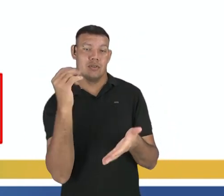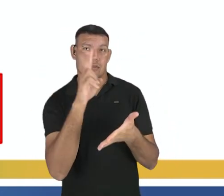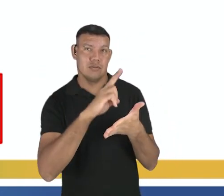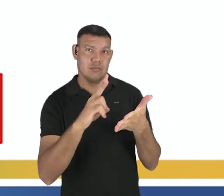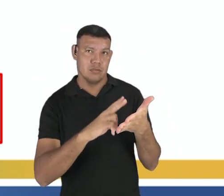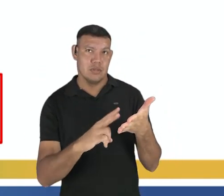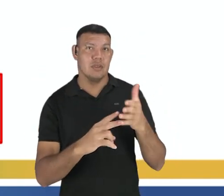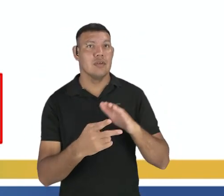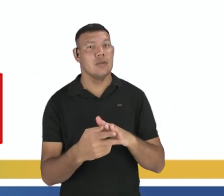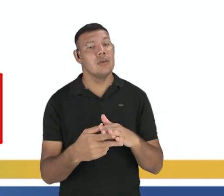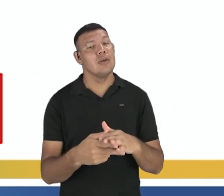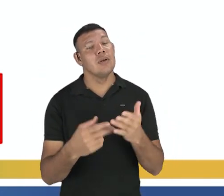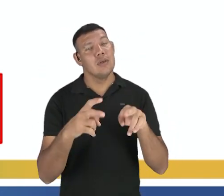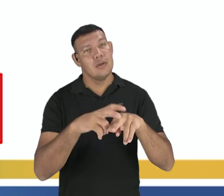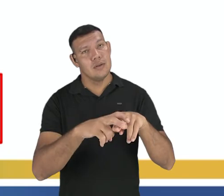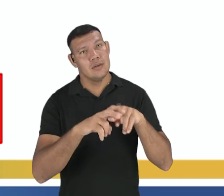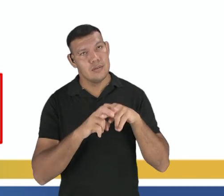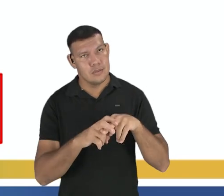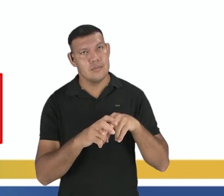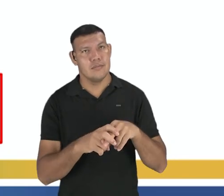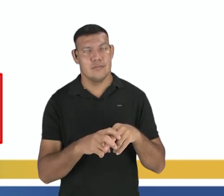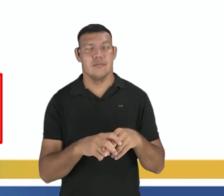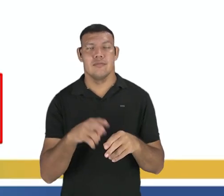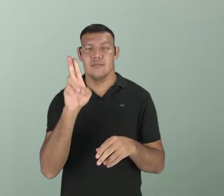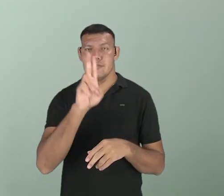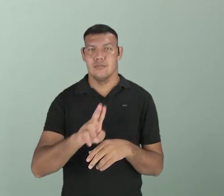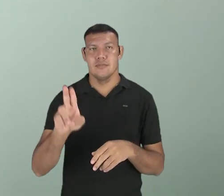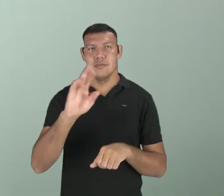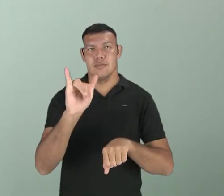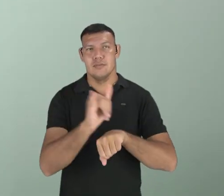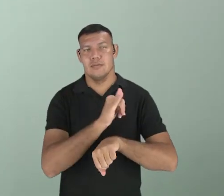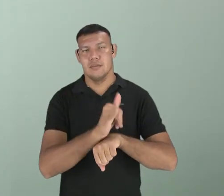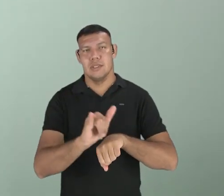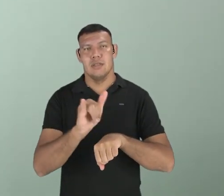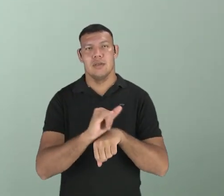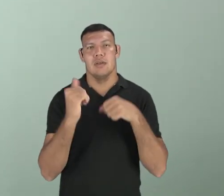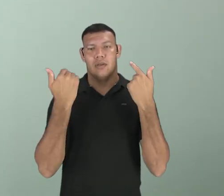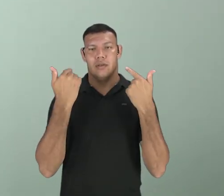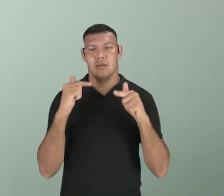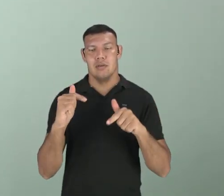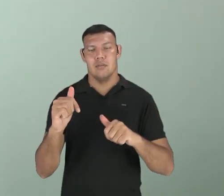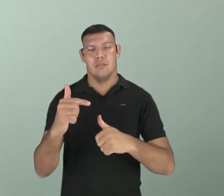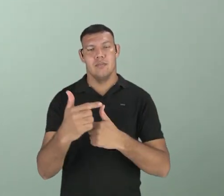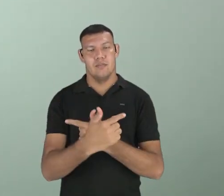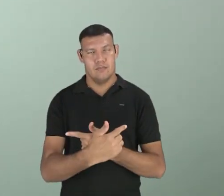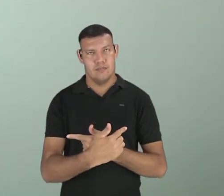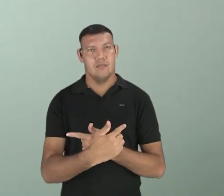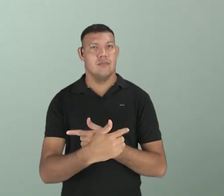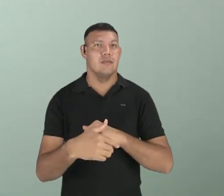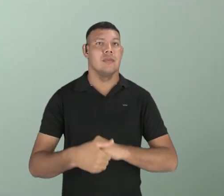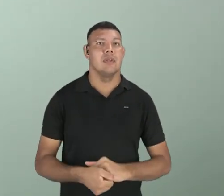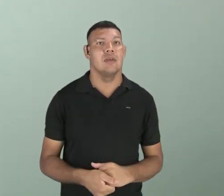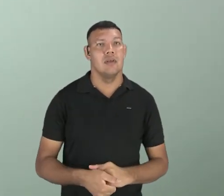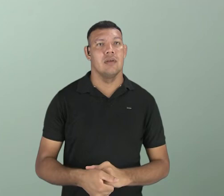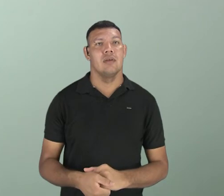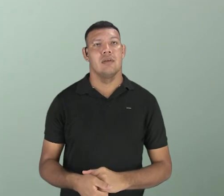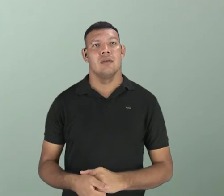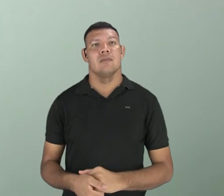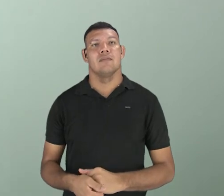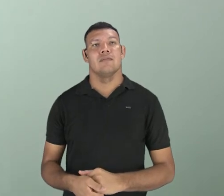Então, por isso que ela utilizou essa expressão metalinguagem. Quando a gente observa essa expressão meta, alguma coisa,